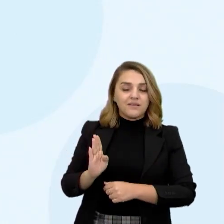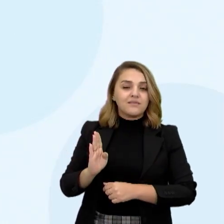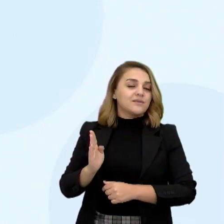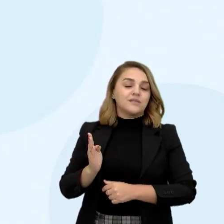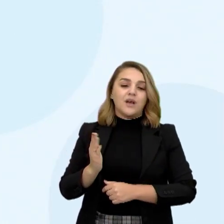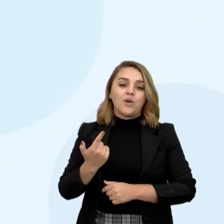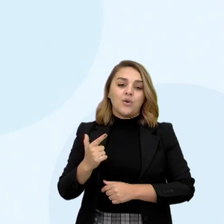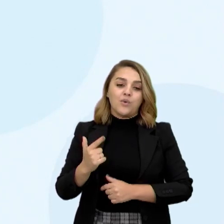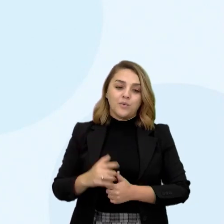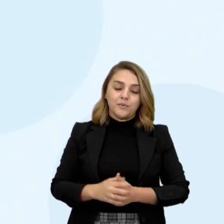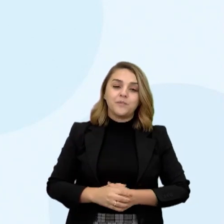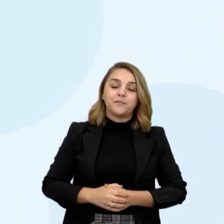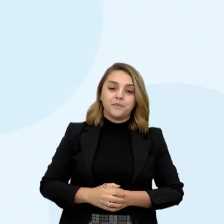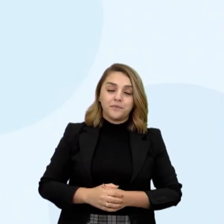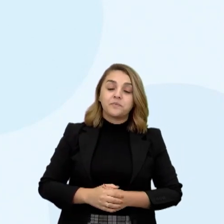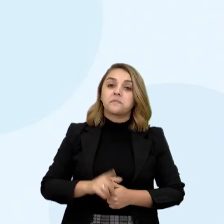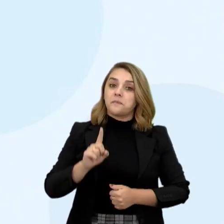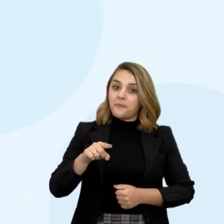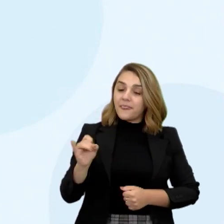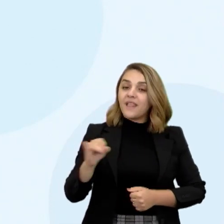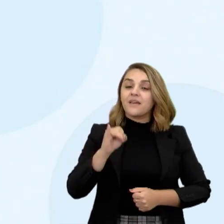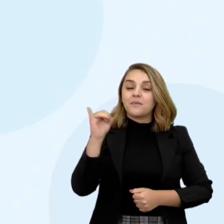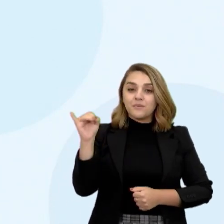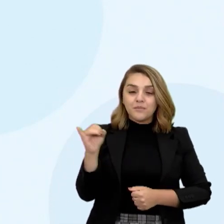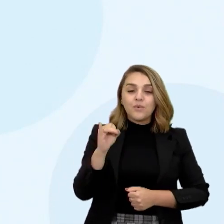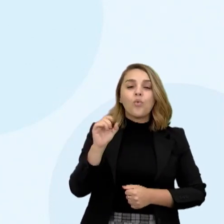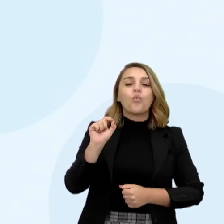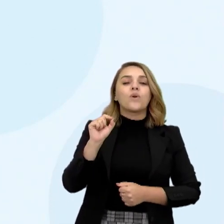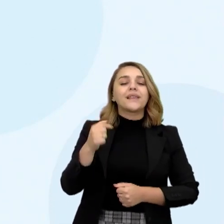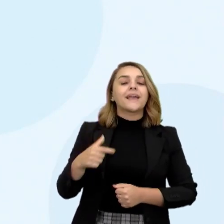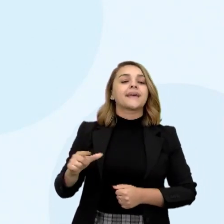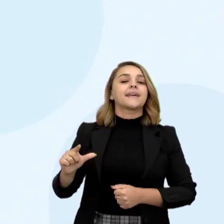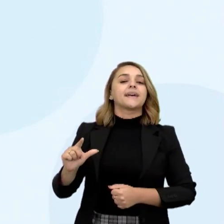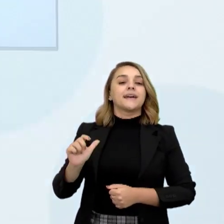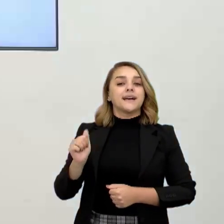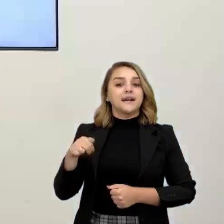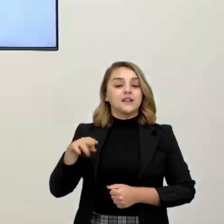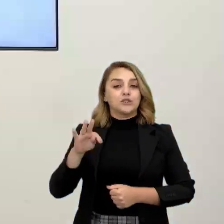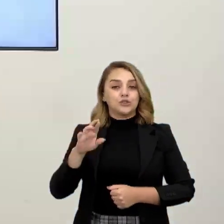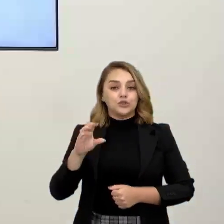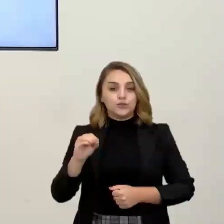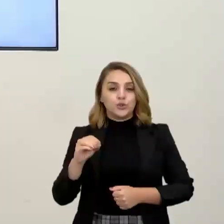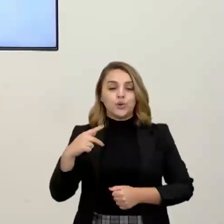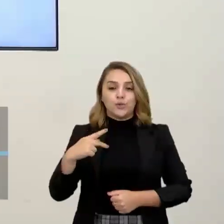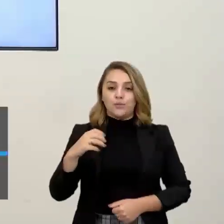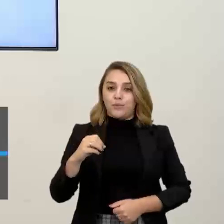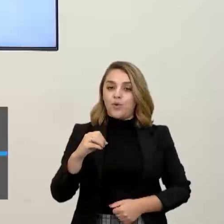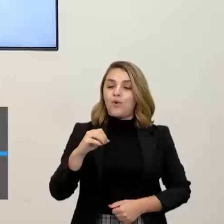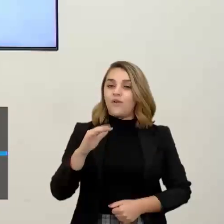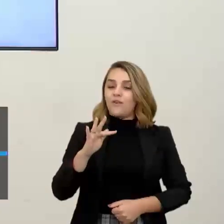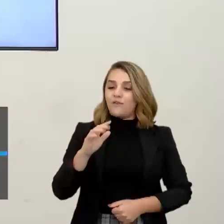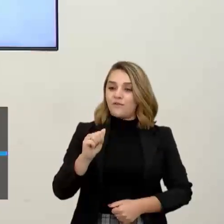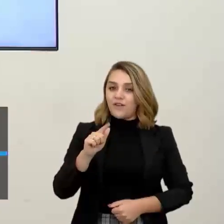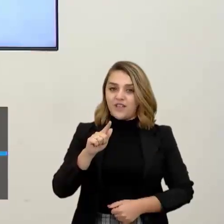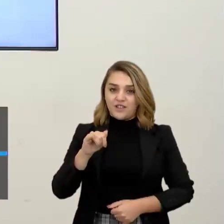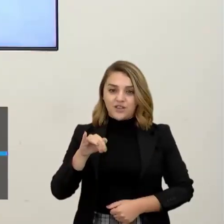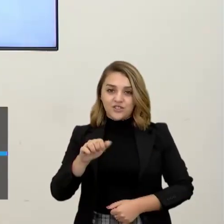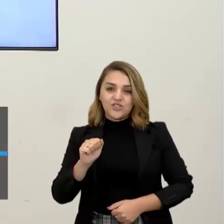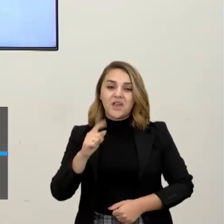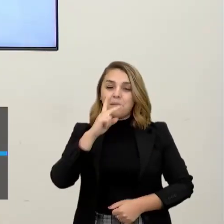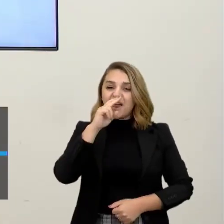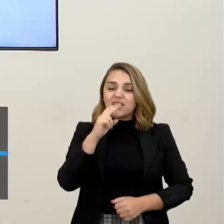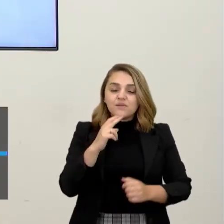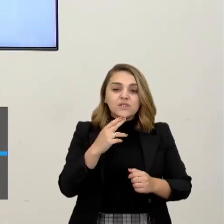coloquial vulgar. Isso era importante, gente. O que era a antropofagia? Era assim, você devorar os